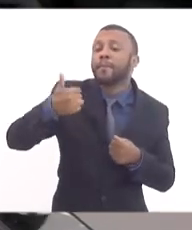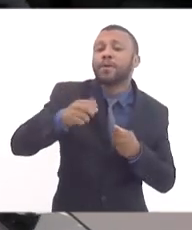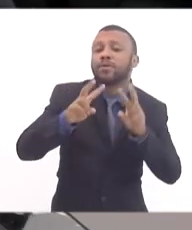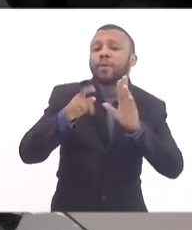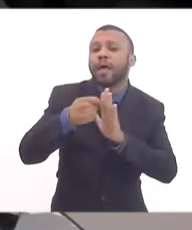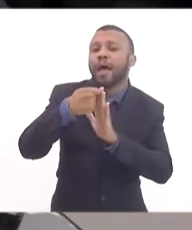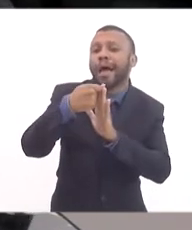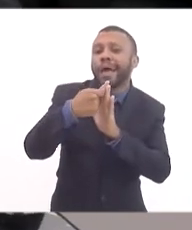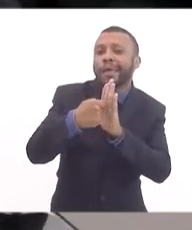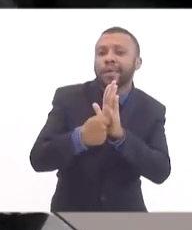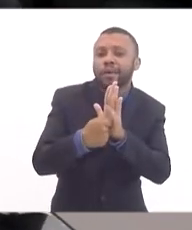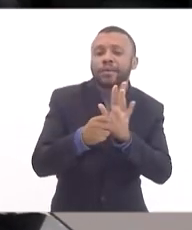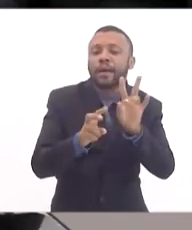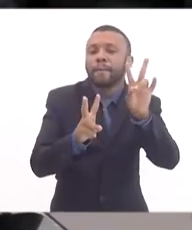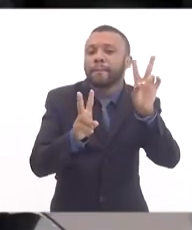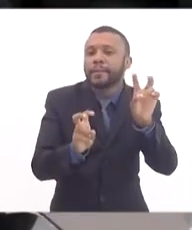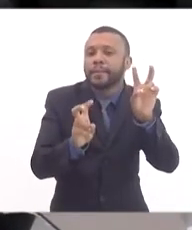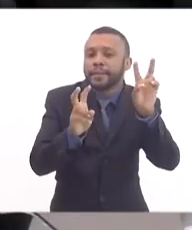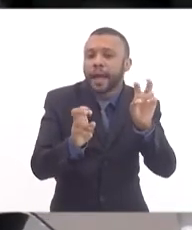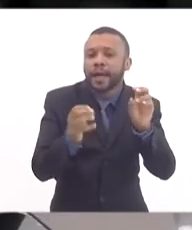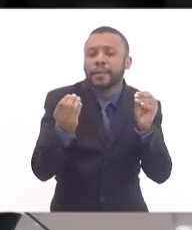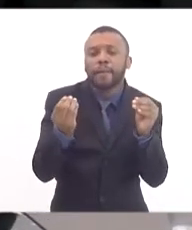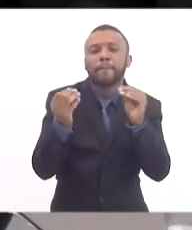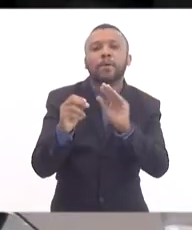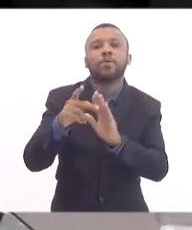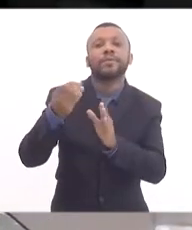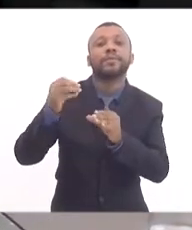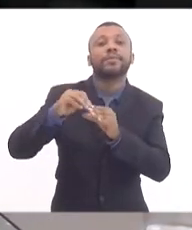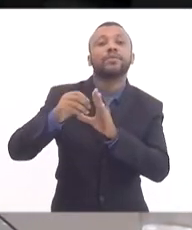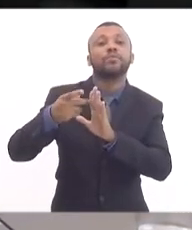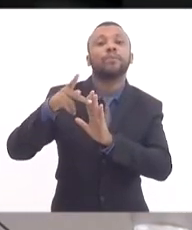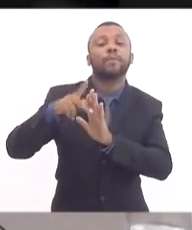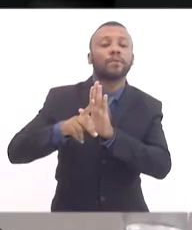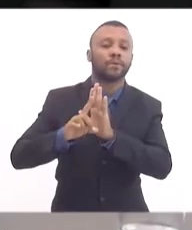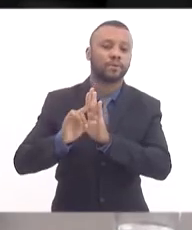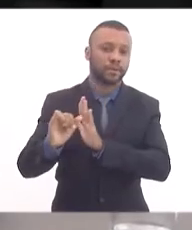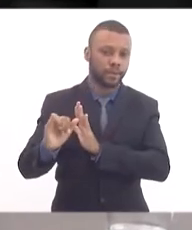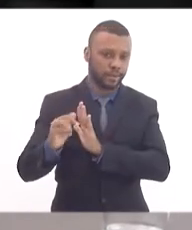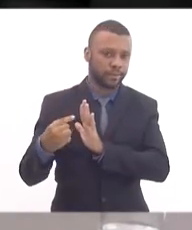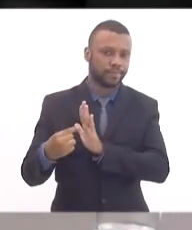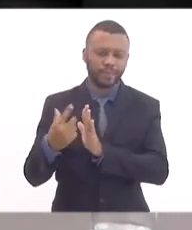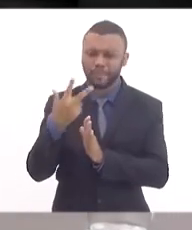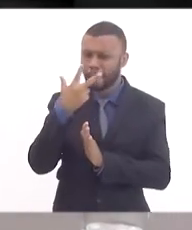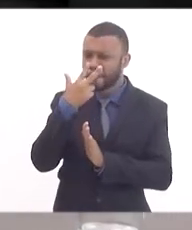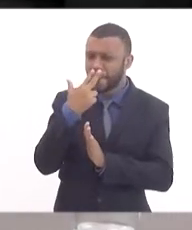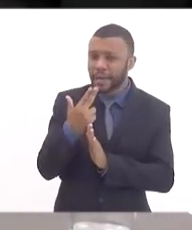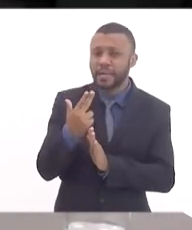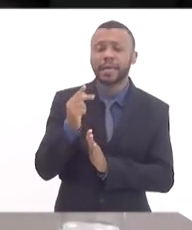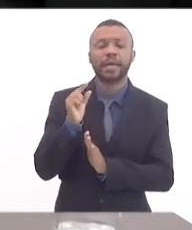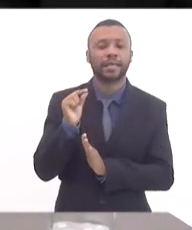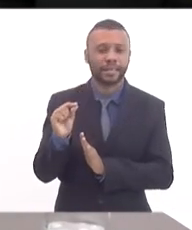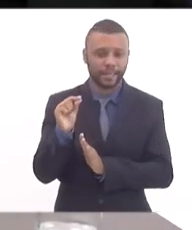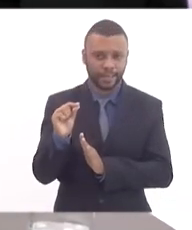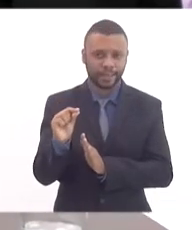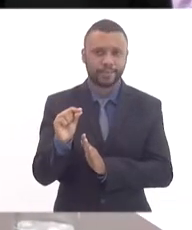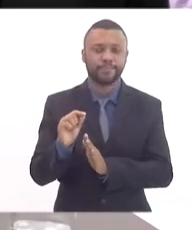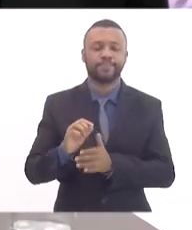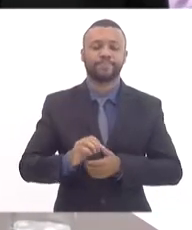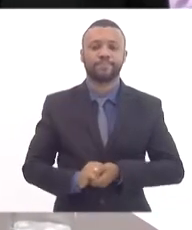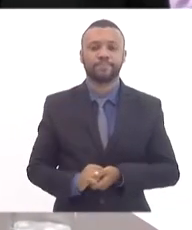da redação que está a citada no projeto de lei e me parece que essa